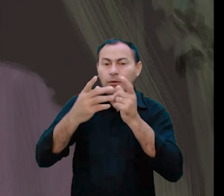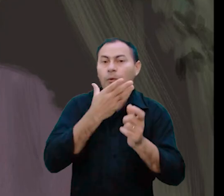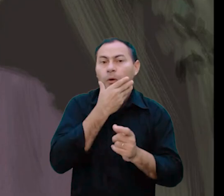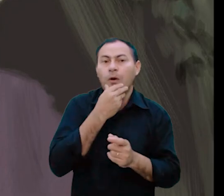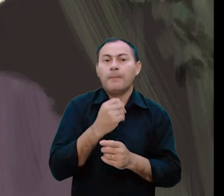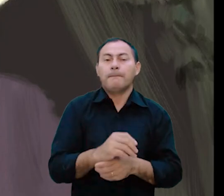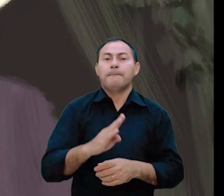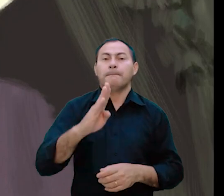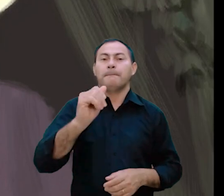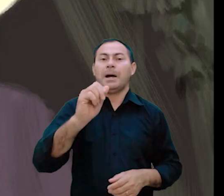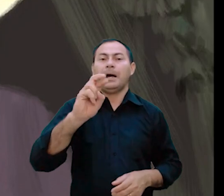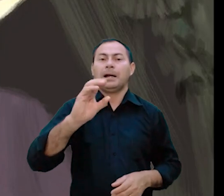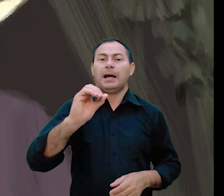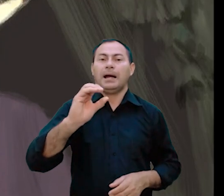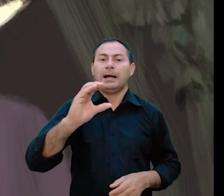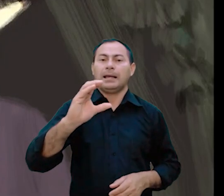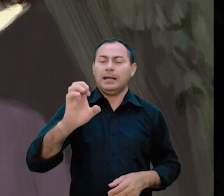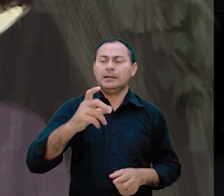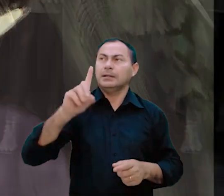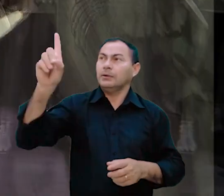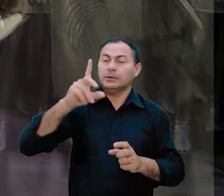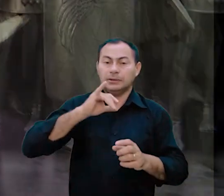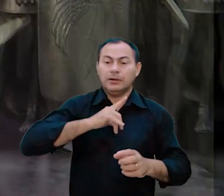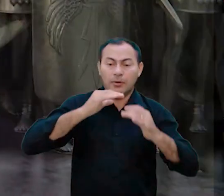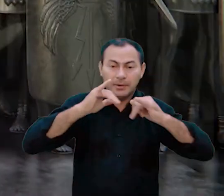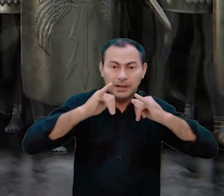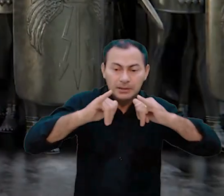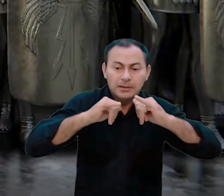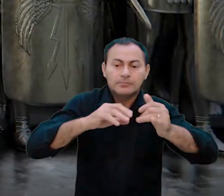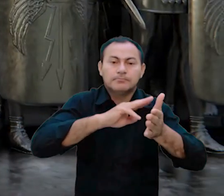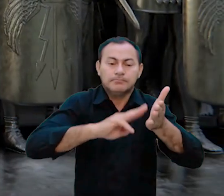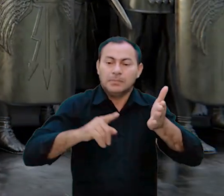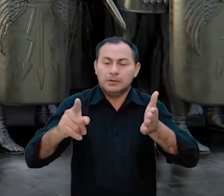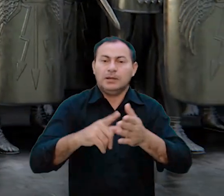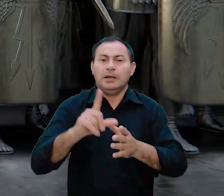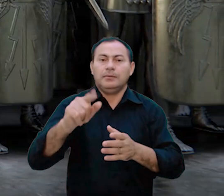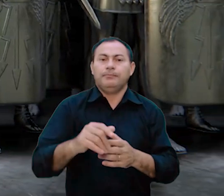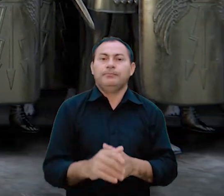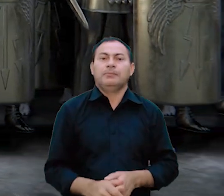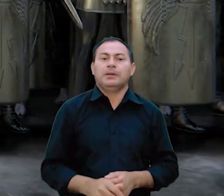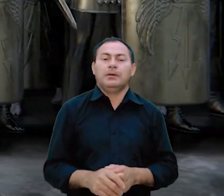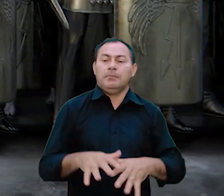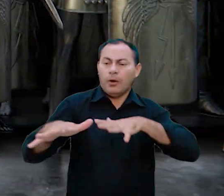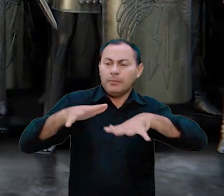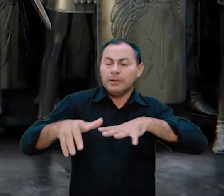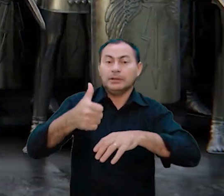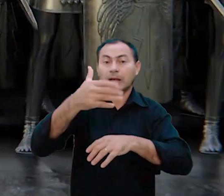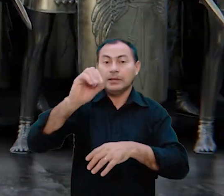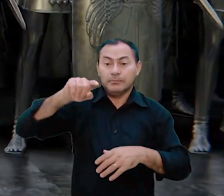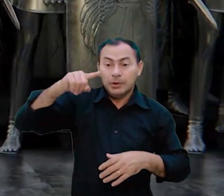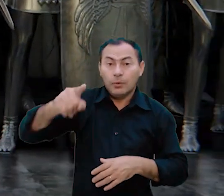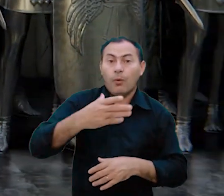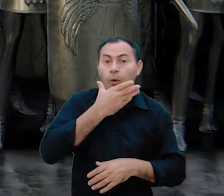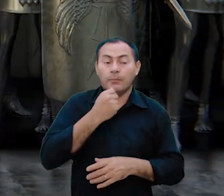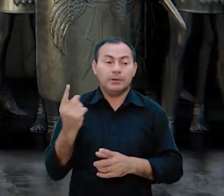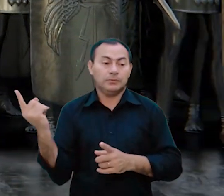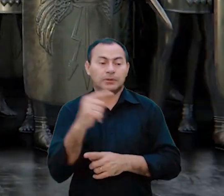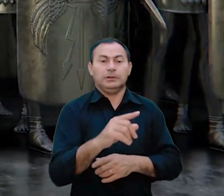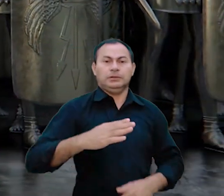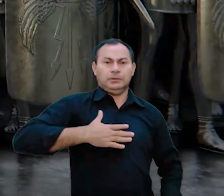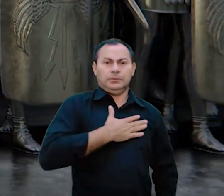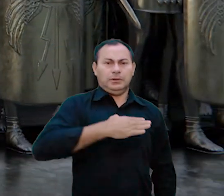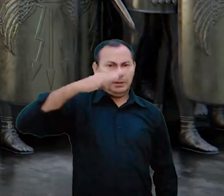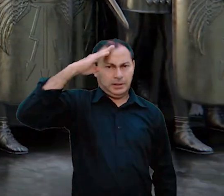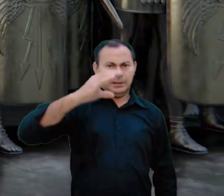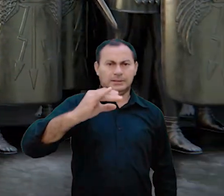ela disse a um homem chamado Baraque: Deus tem uma mensagem para você, e a mensagem é essa. Mobilize 10.000 homens e